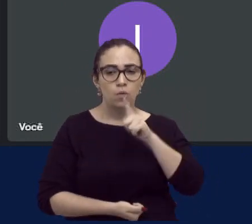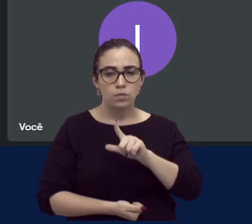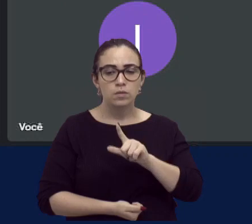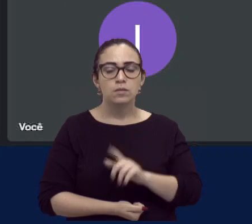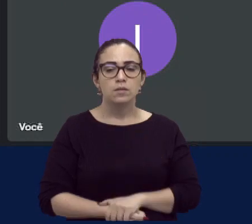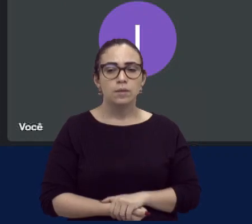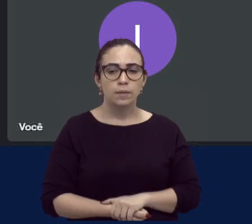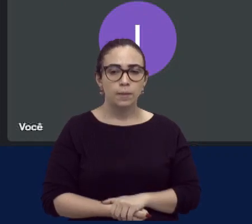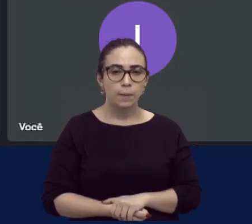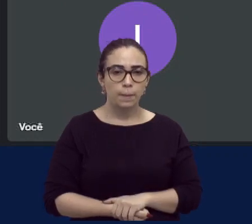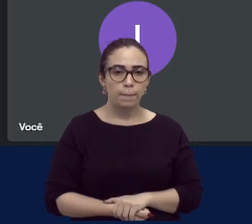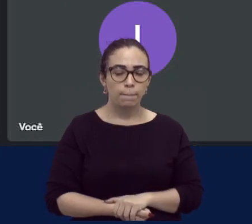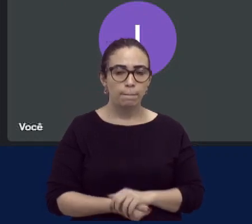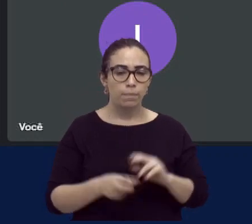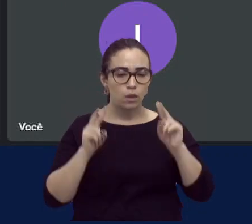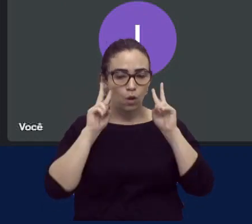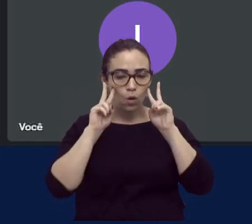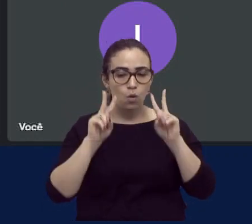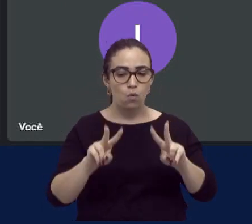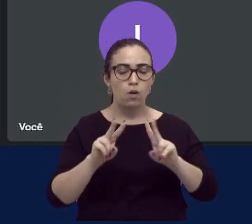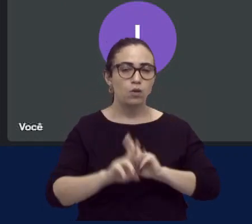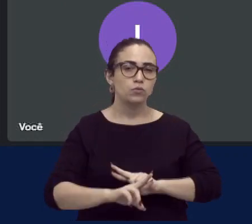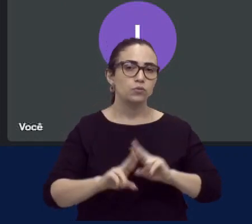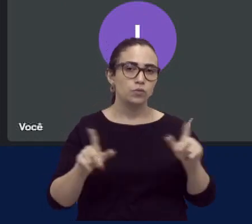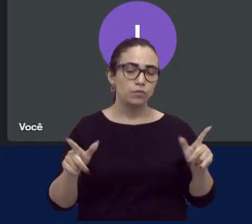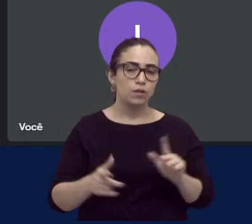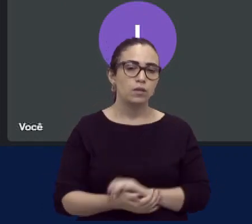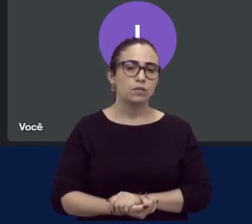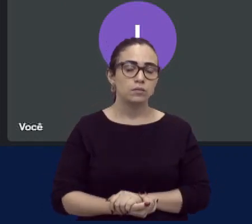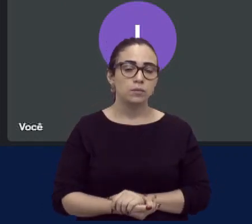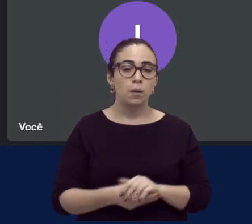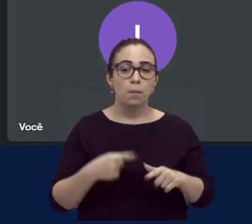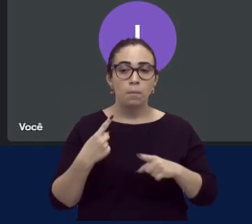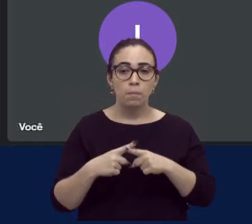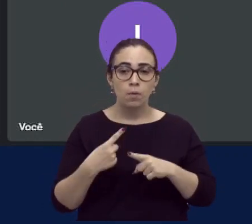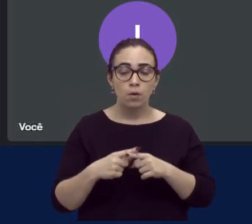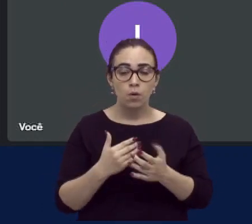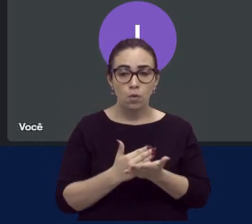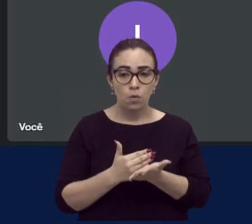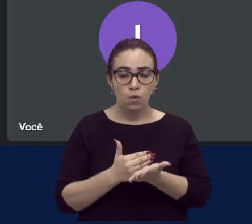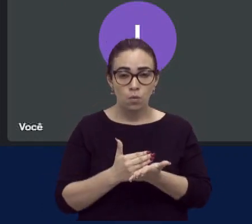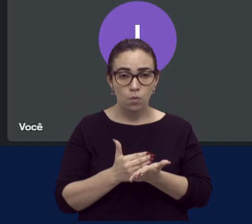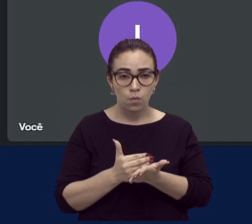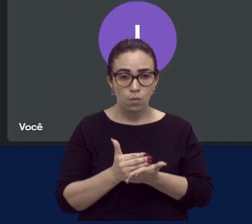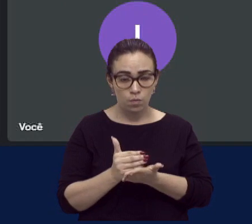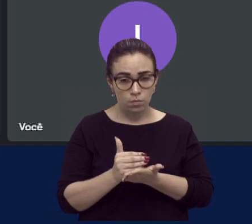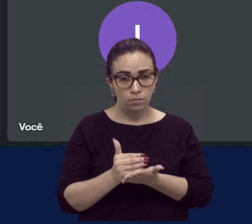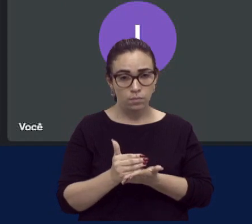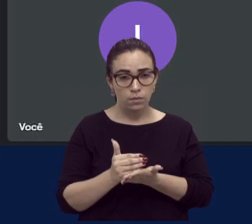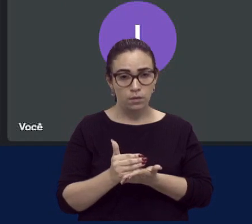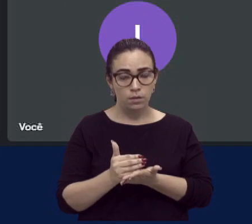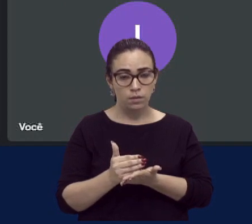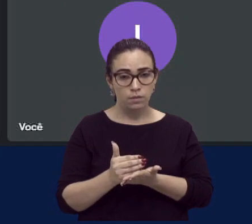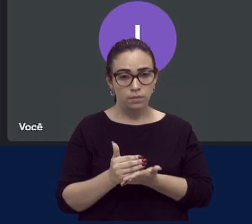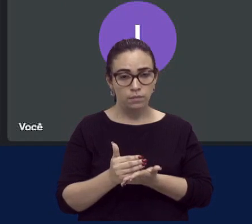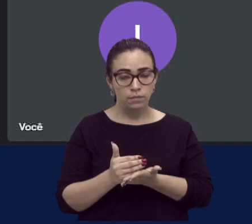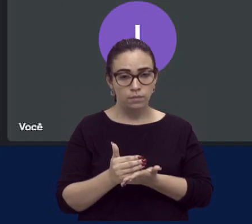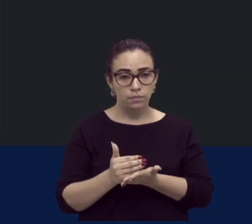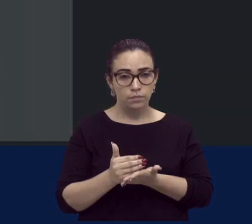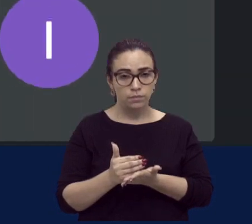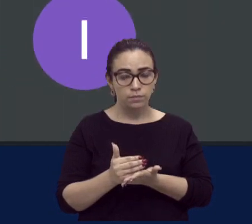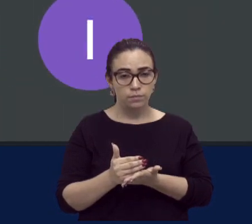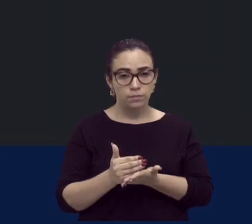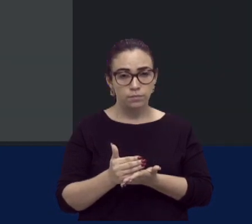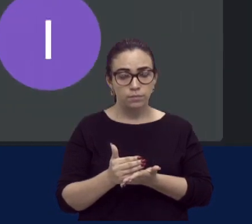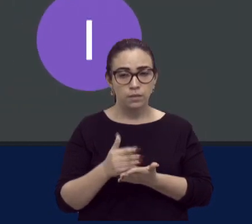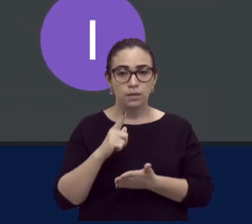na gente um olhar diferente para isso. Porque quando a gente começa a pautar nossas ações, nossas atitudes